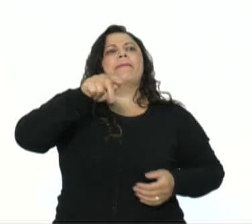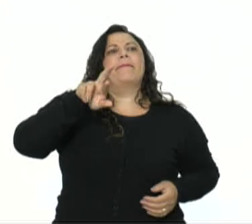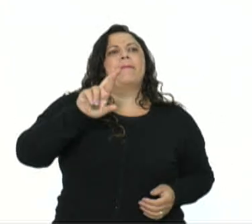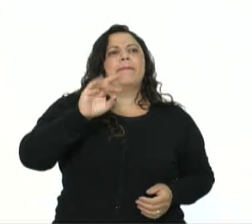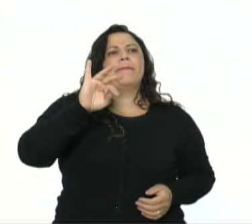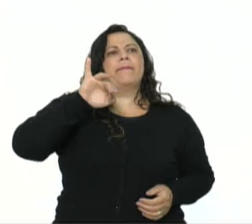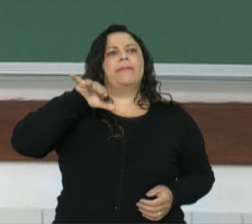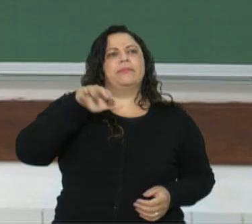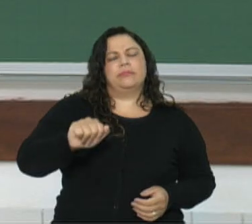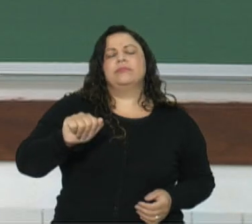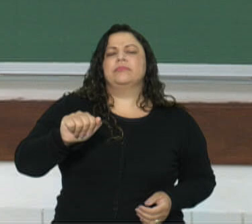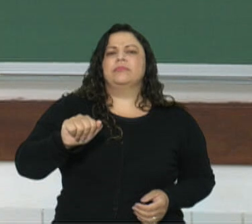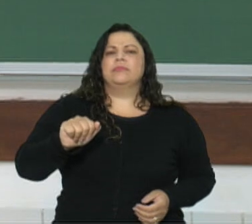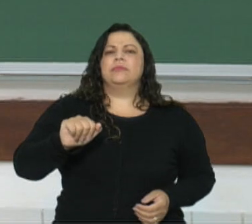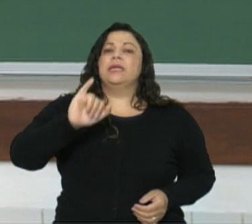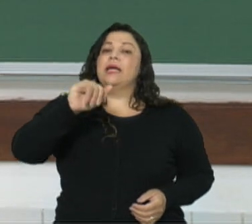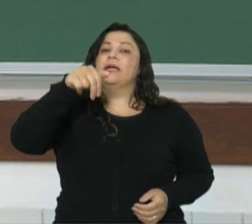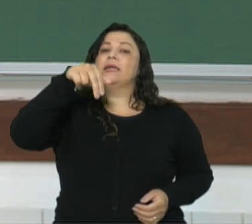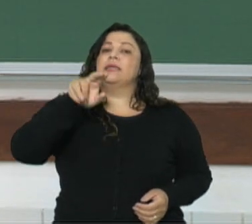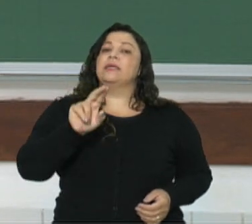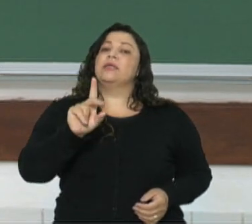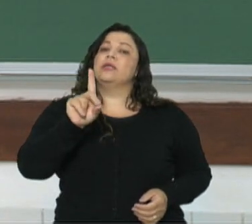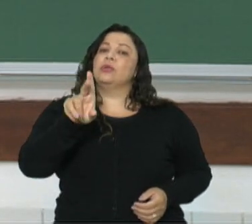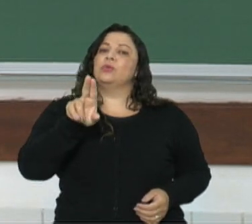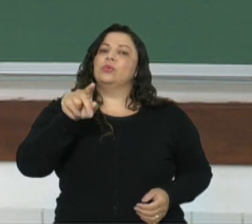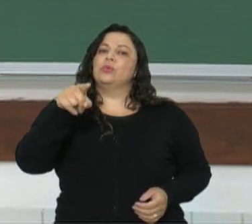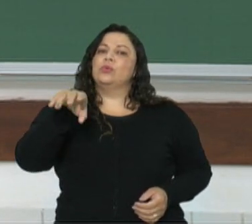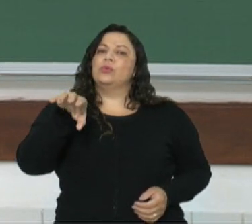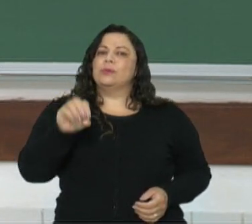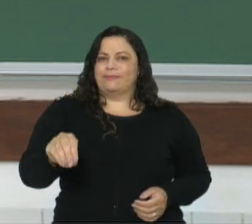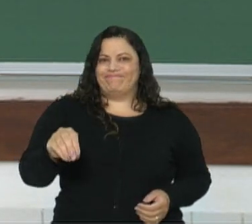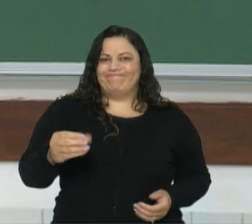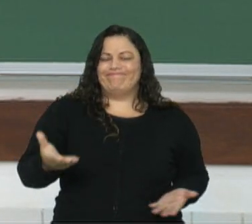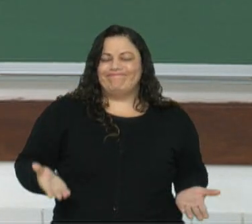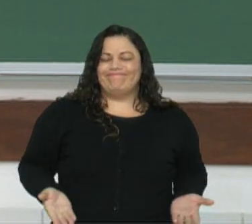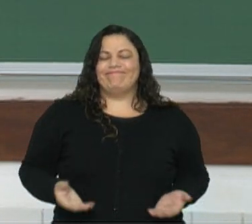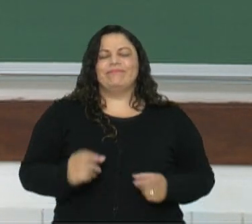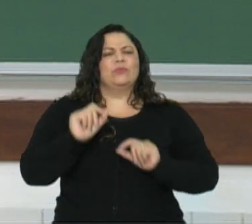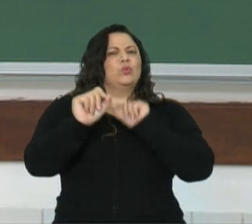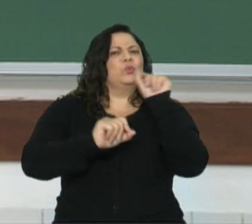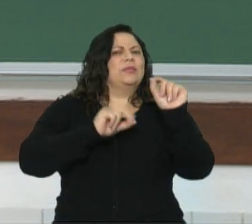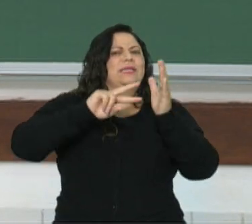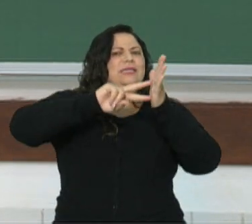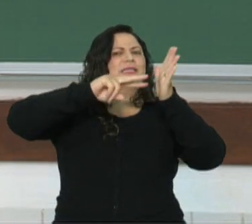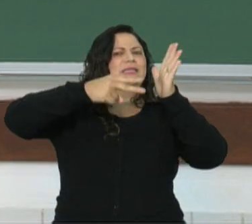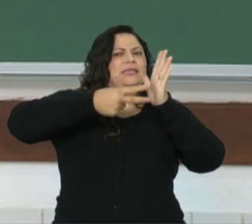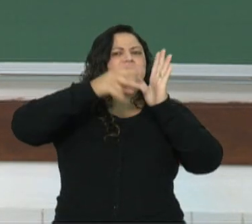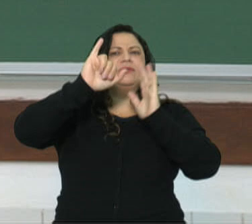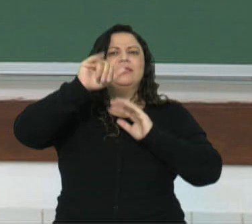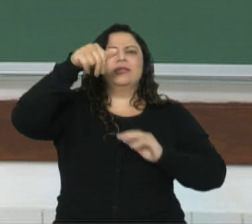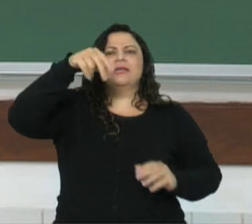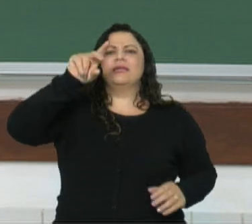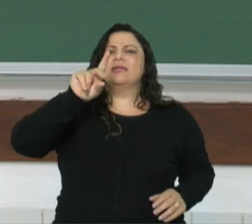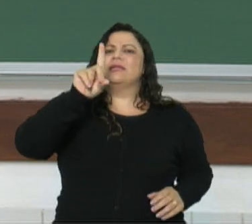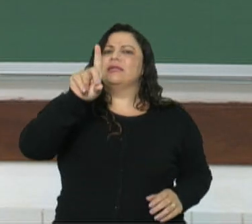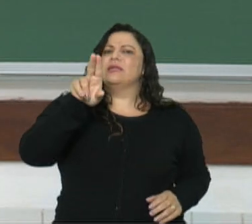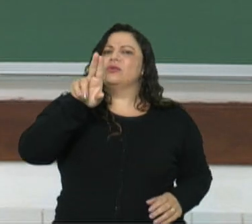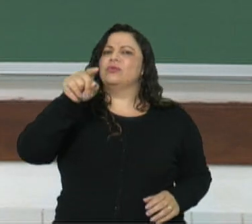só, se era experimental, mas também era da indução. O que é indução? É pegar